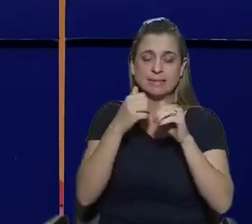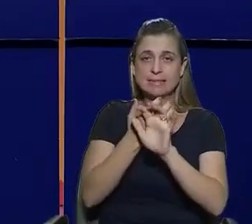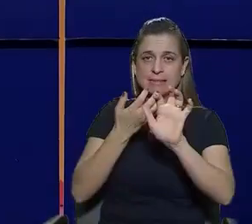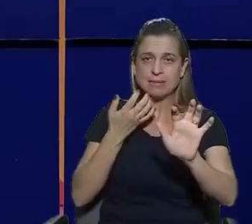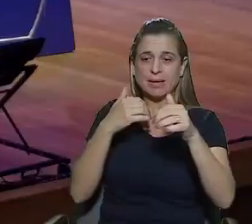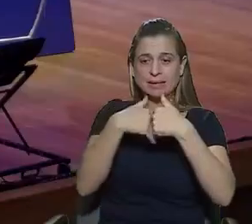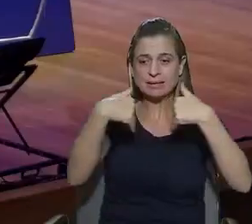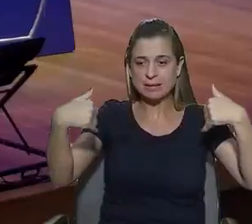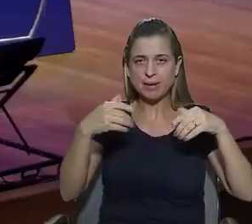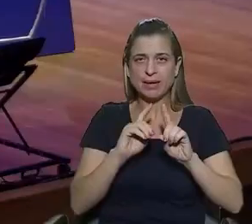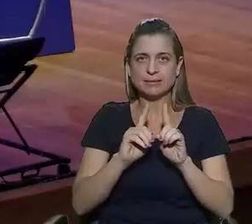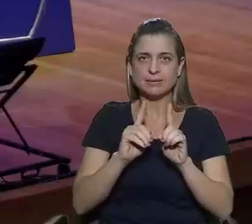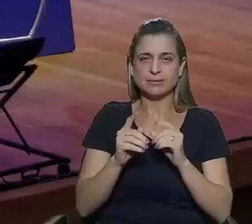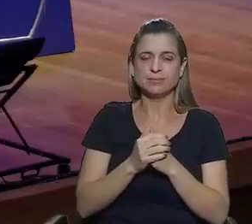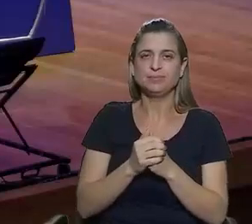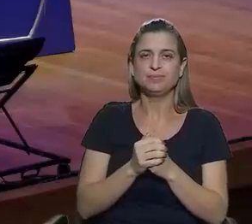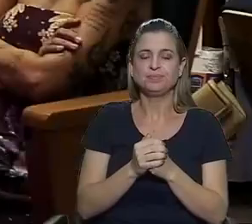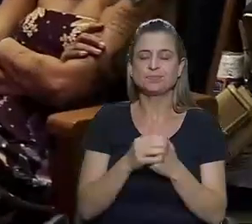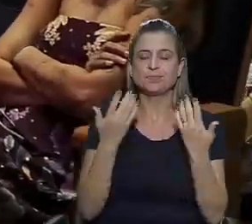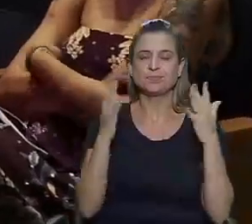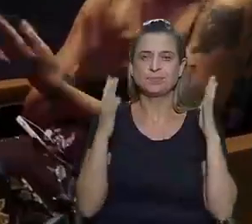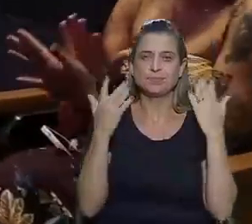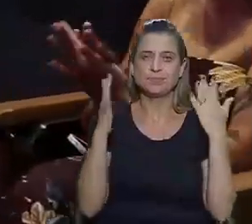outra. É isso.